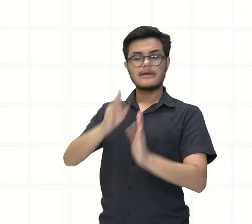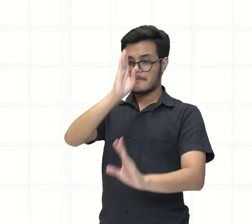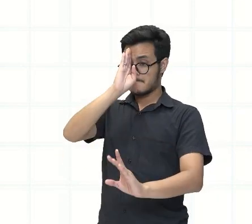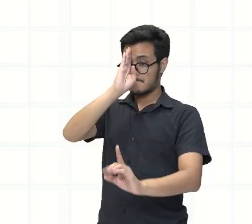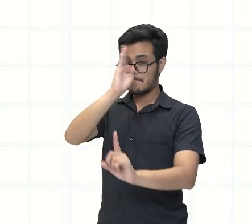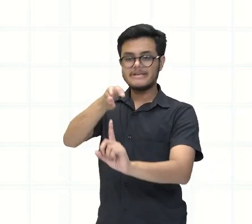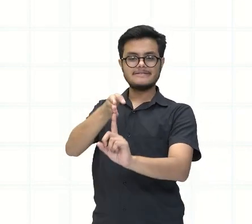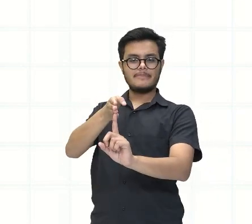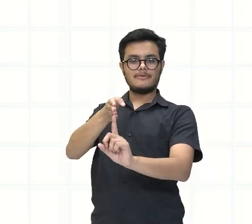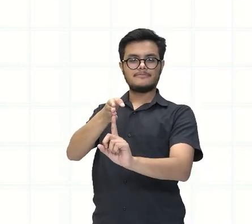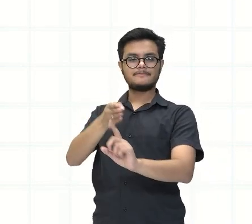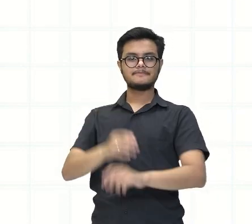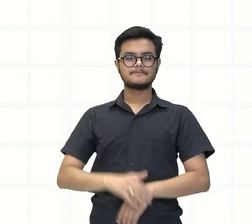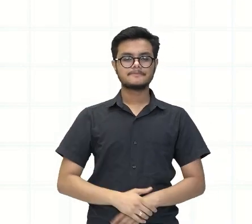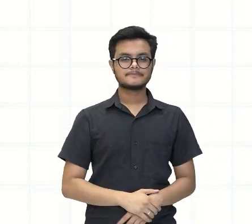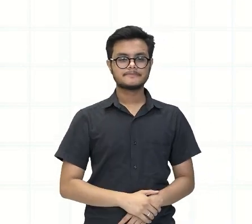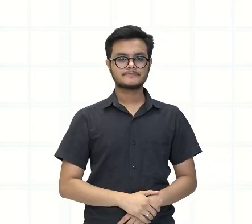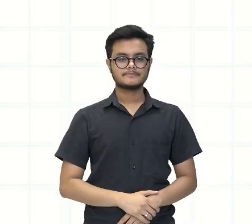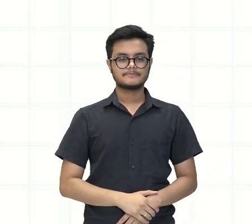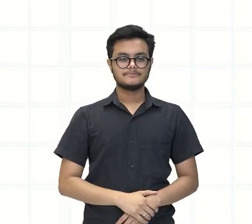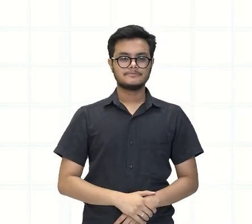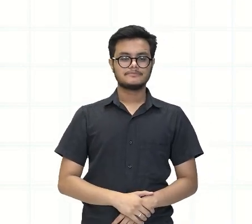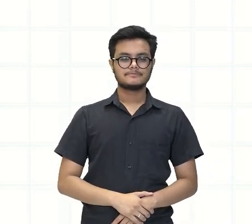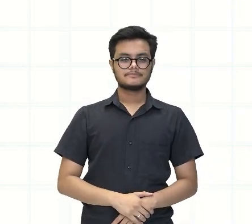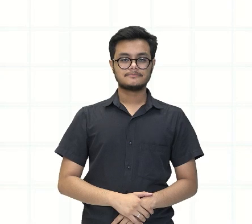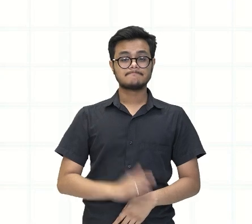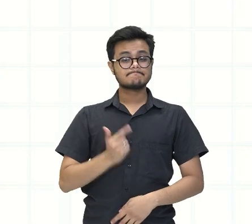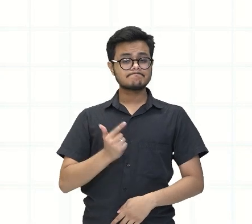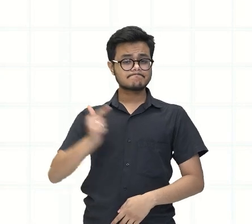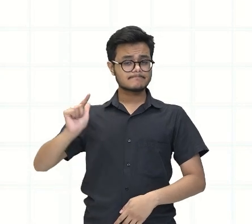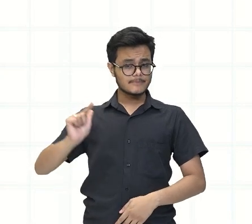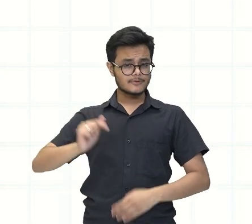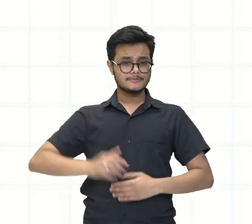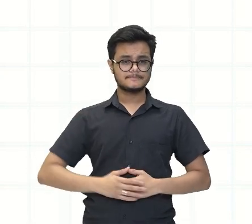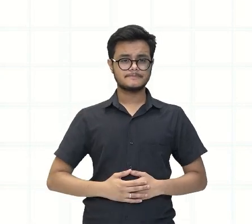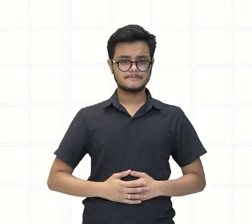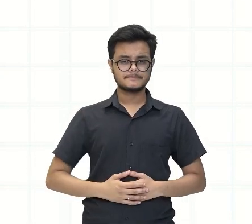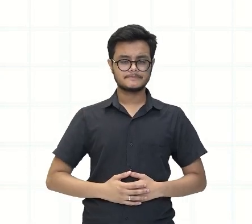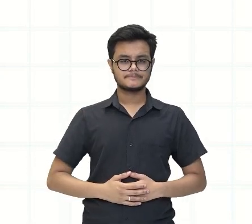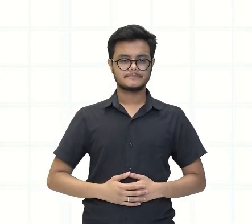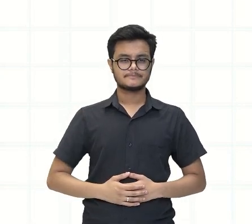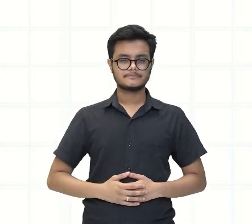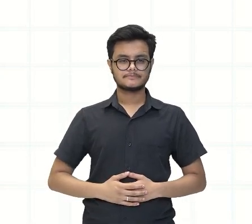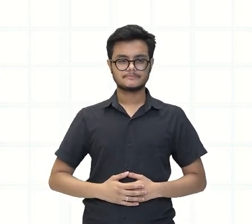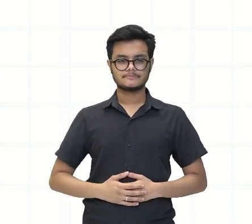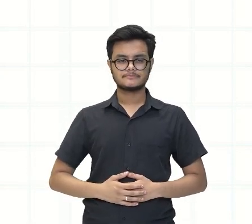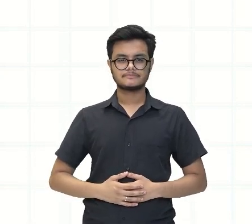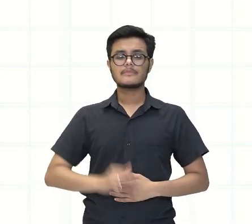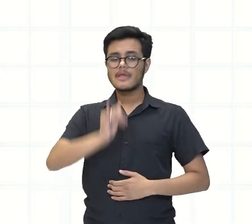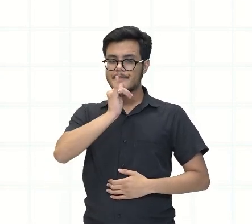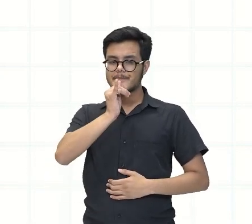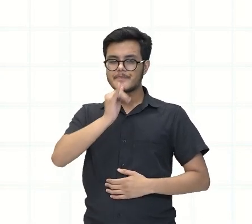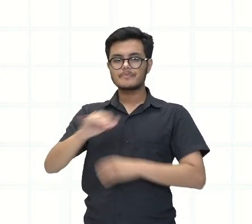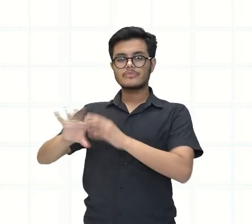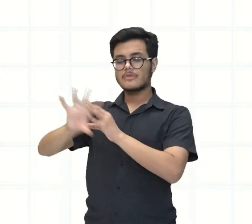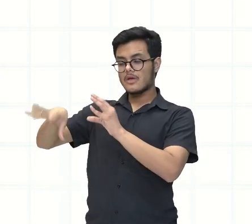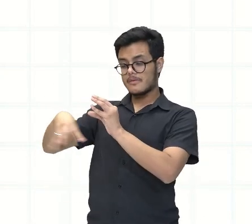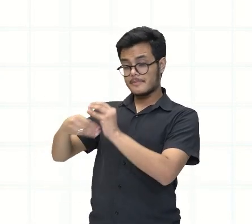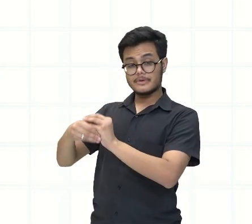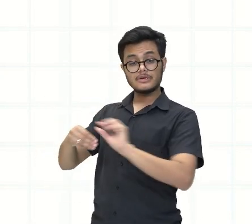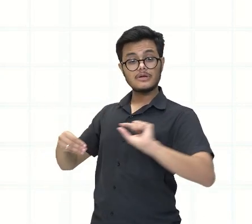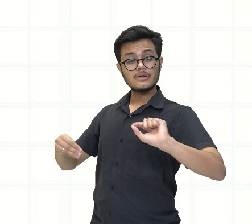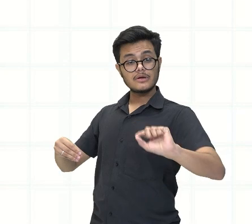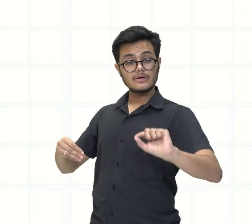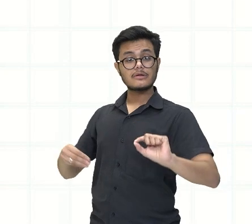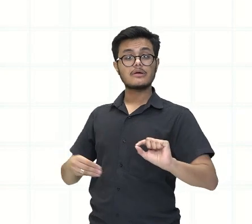Seguindo adiante. No caso deste enunciado que nós vimos, temos um tipo de predicado que vai ser classificado